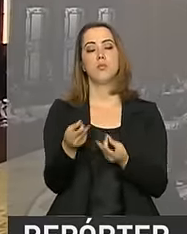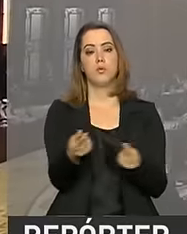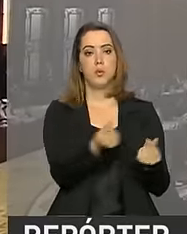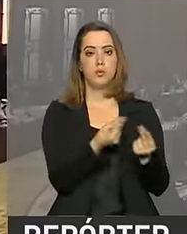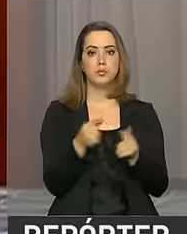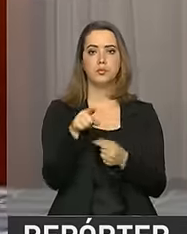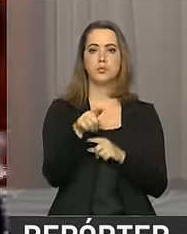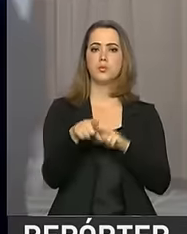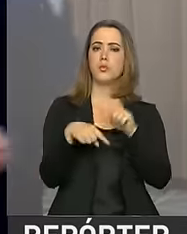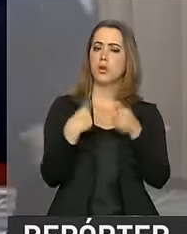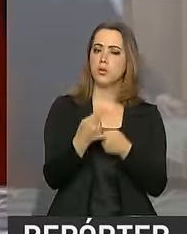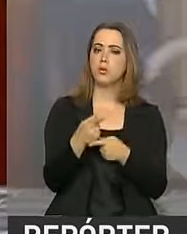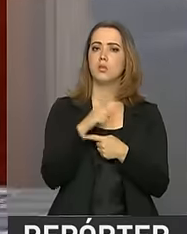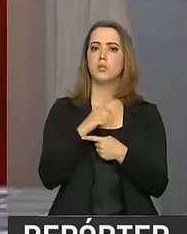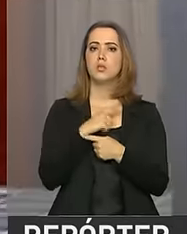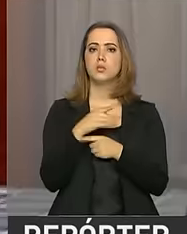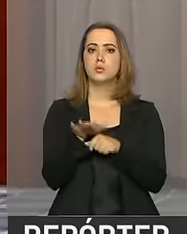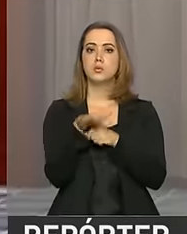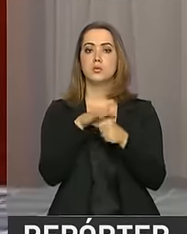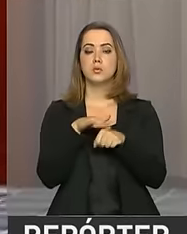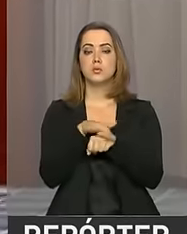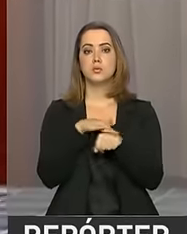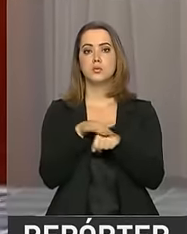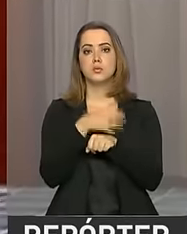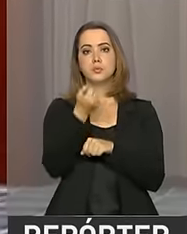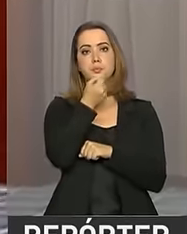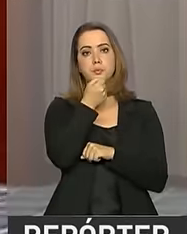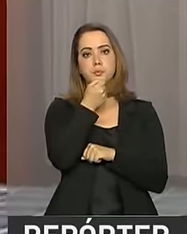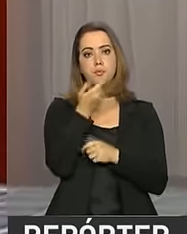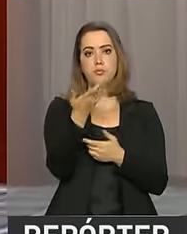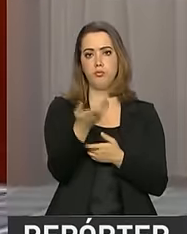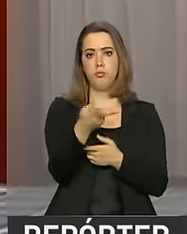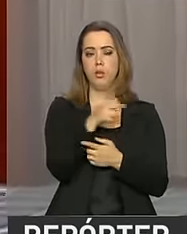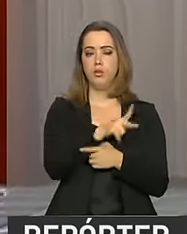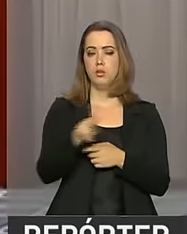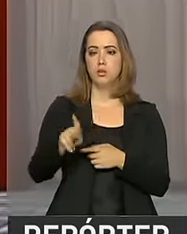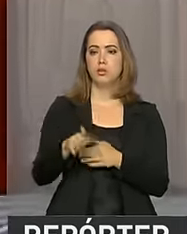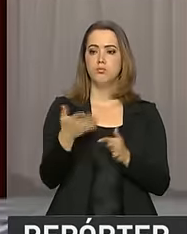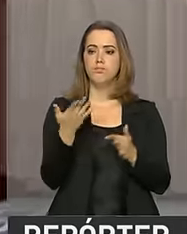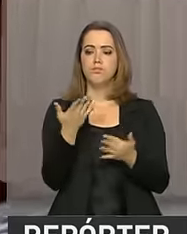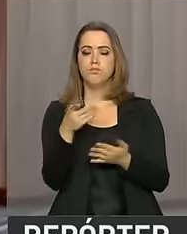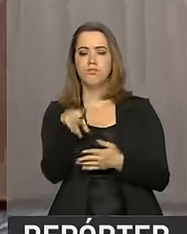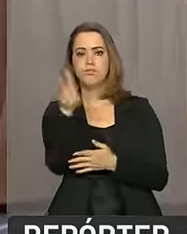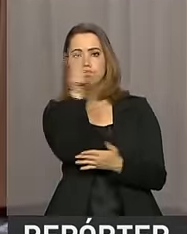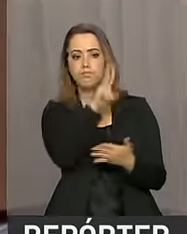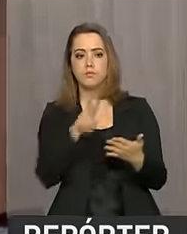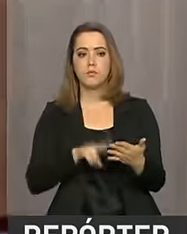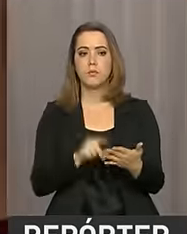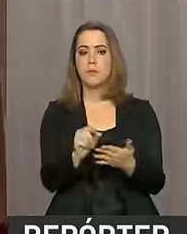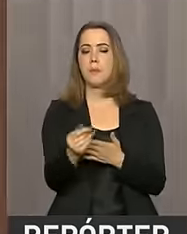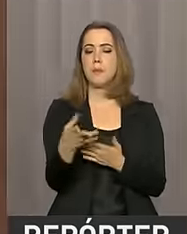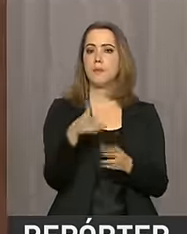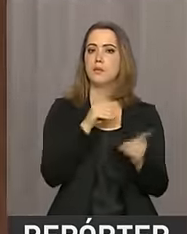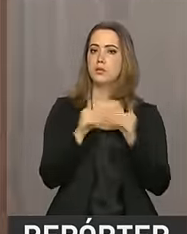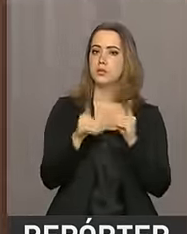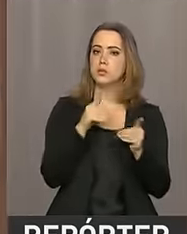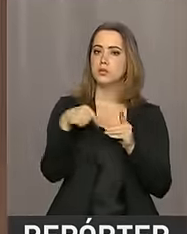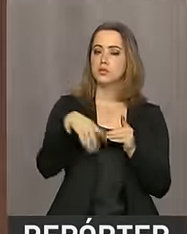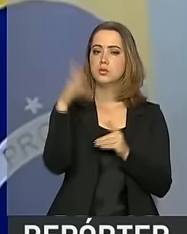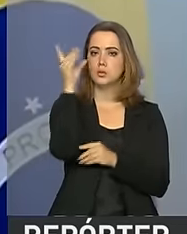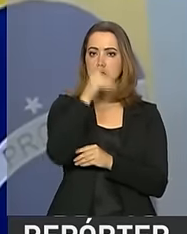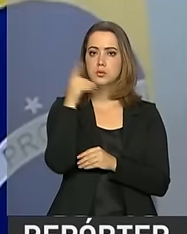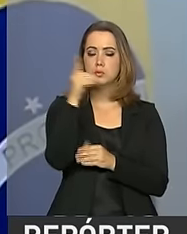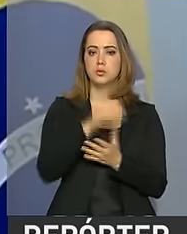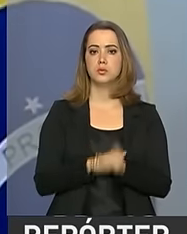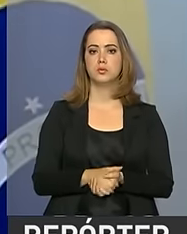de trabalhos, Michel Temer conversou com os jornalistas. O presidente fez um balanço das discussões desse domingo no